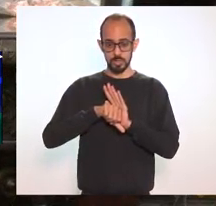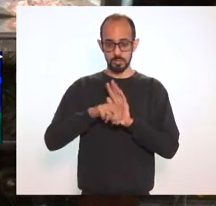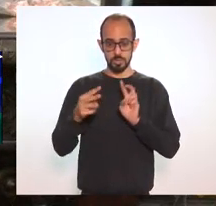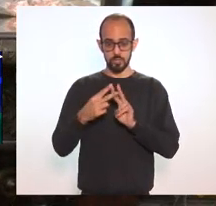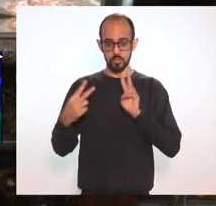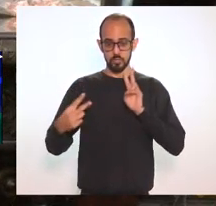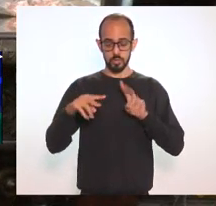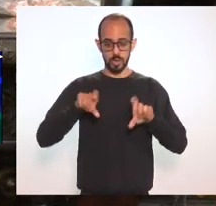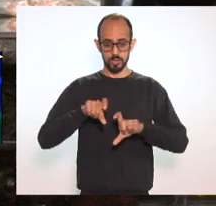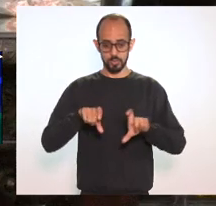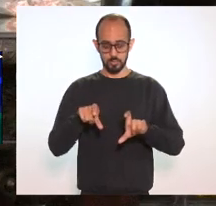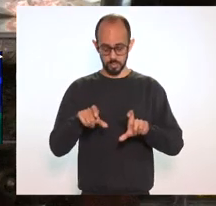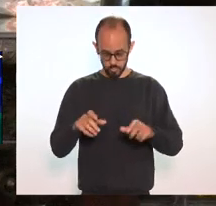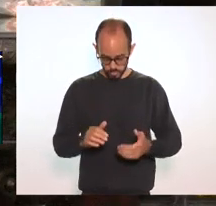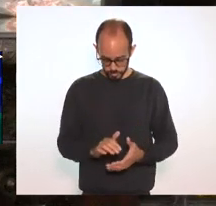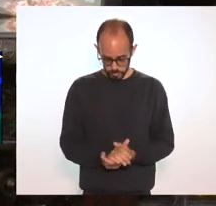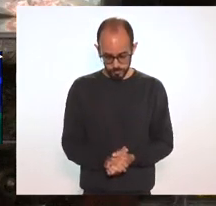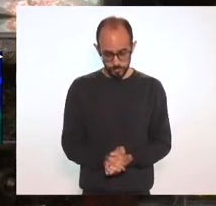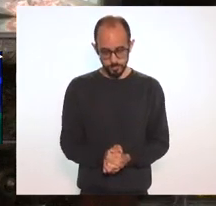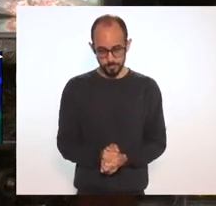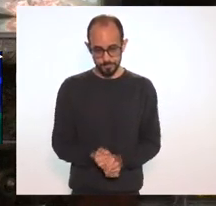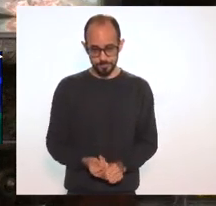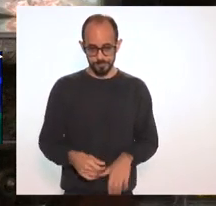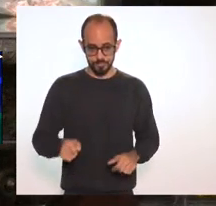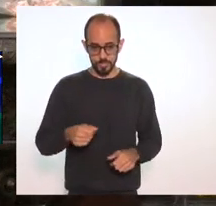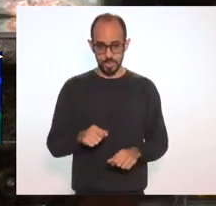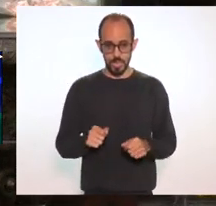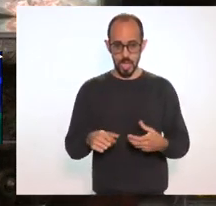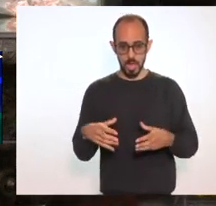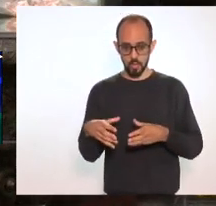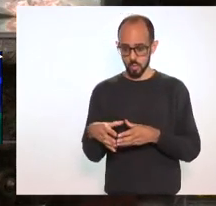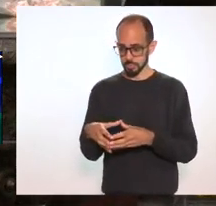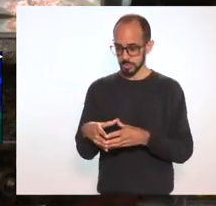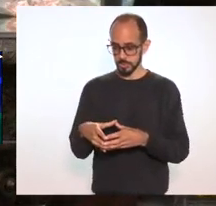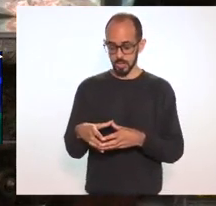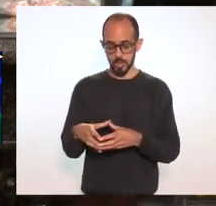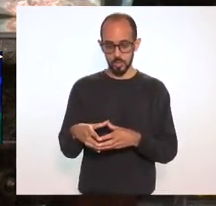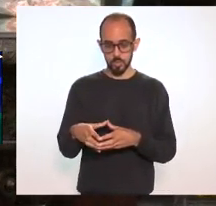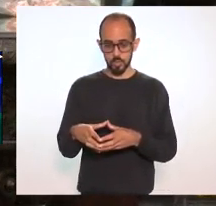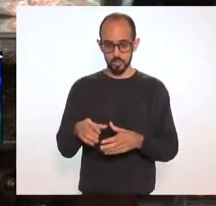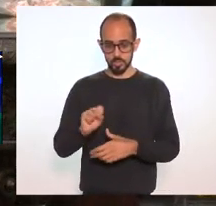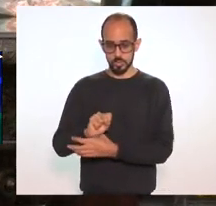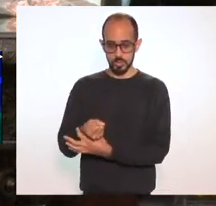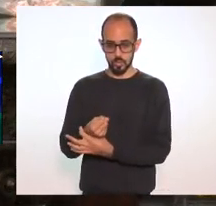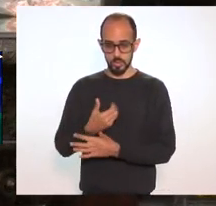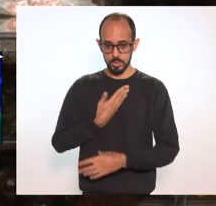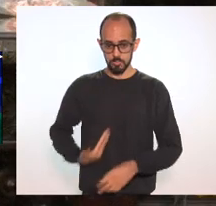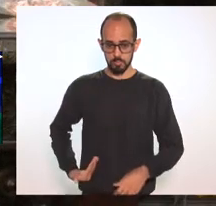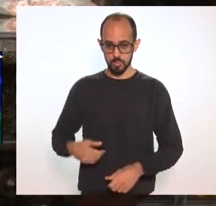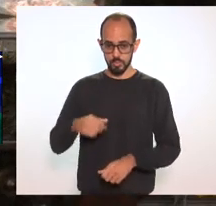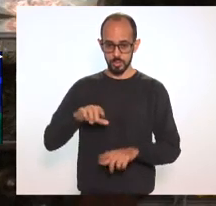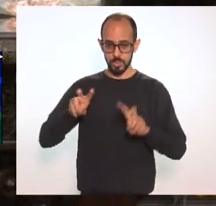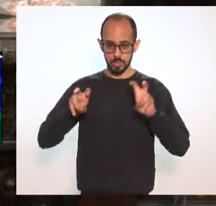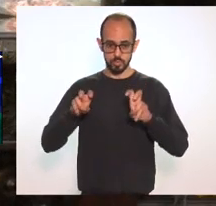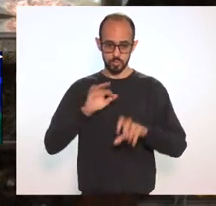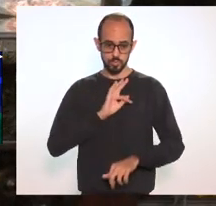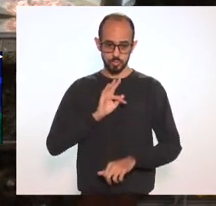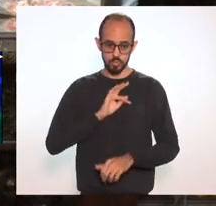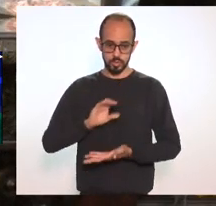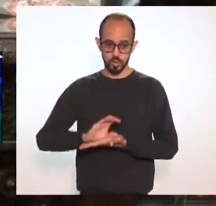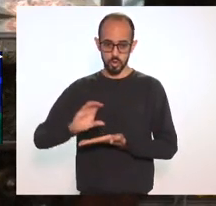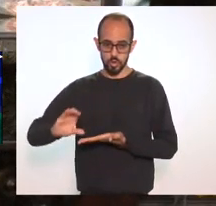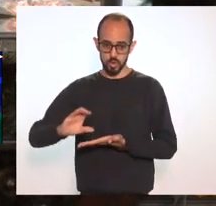cibernéticos. Pendente de pareceres das comissões de Constituição e Justiça, de Ciência e Tecnologia, de Segurança Pública e Assuntos de Polícia e de Orçamento.